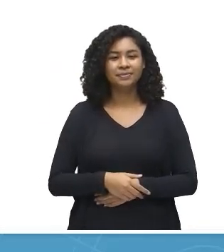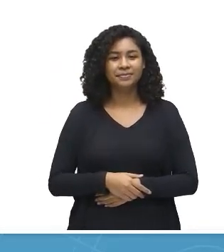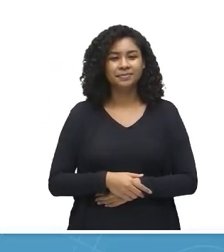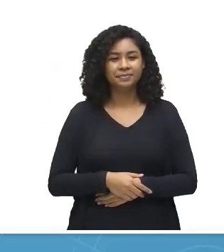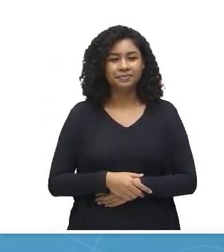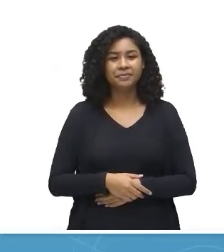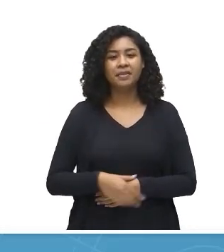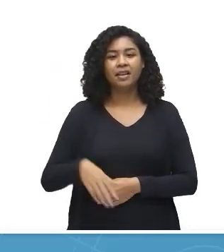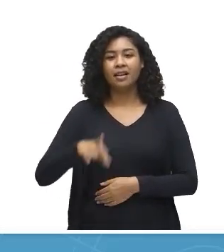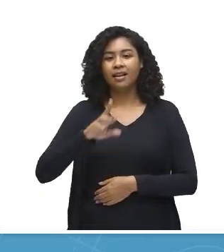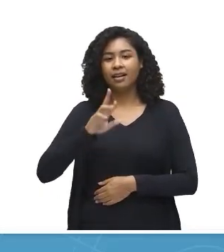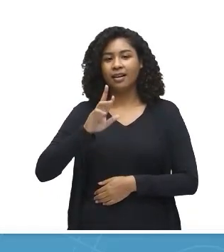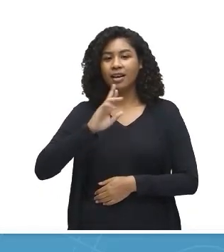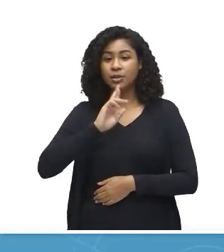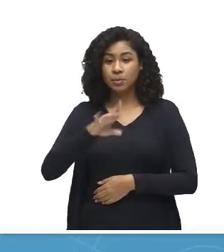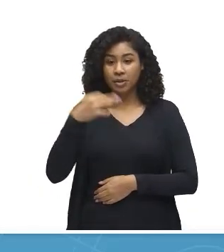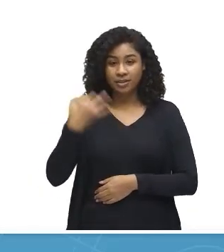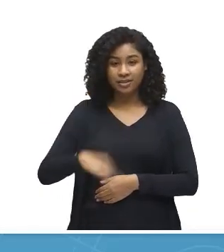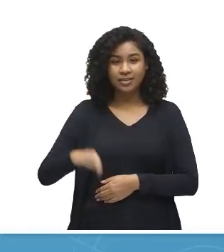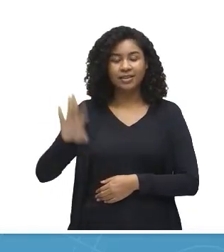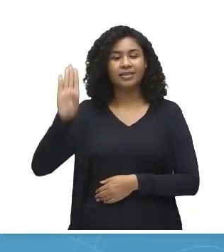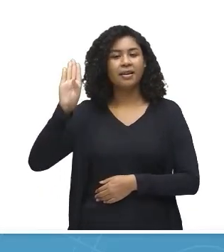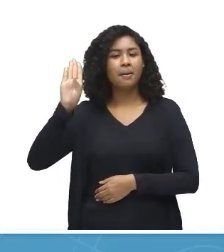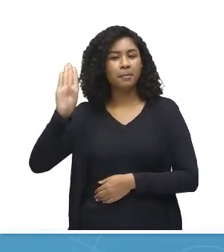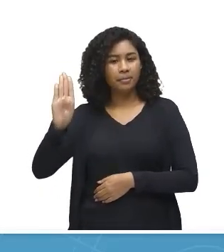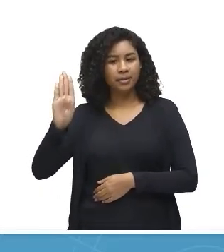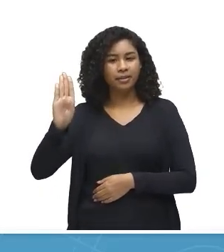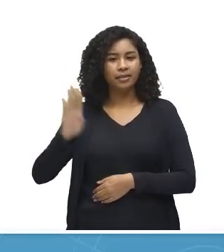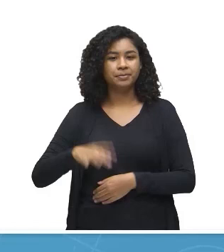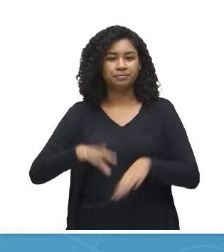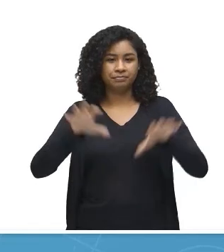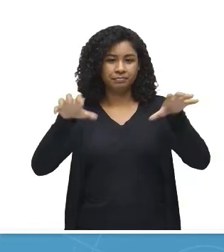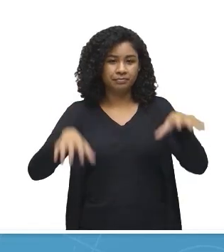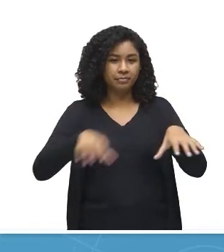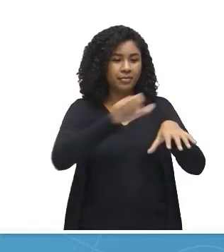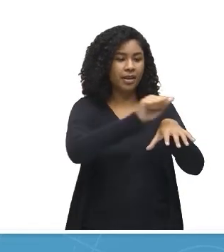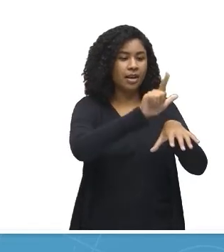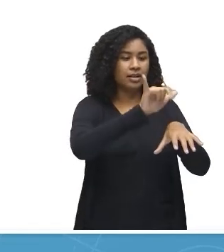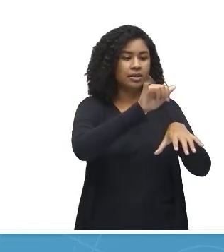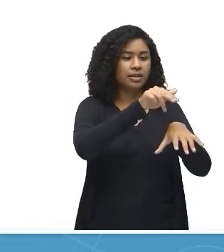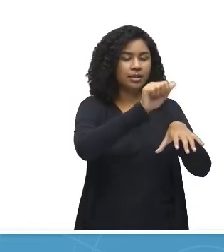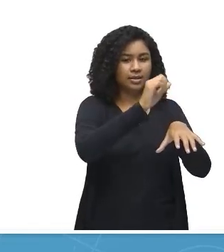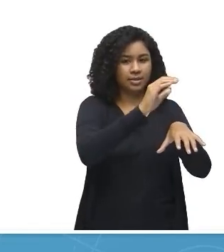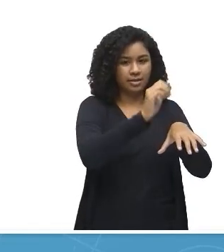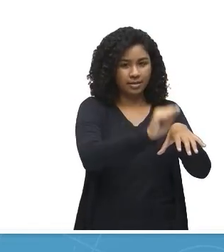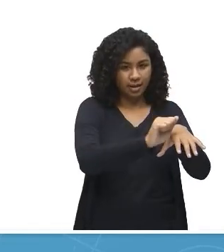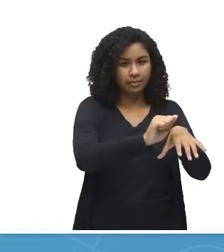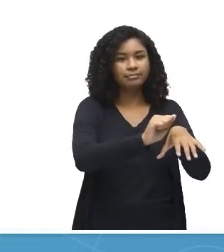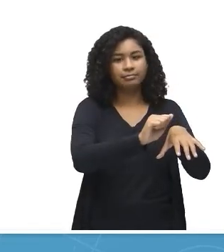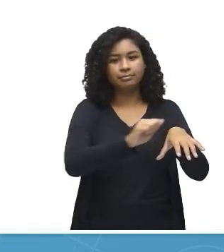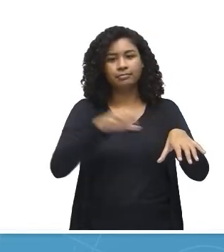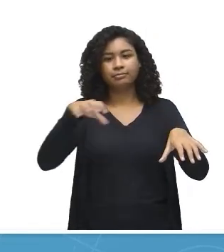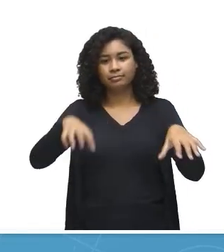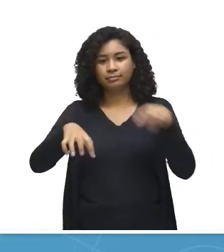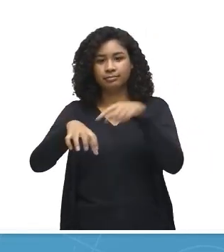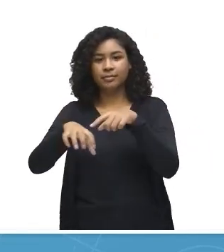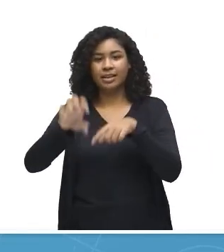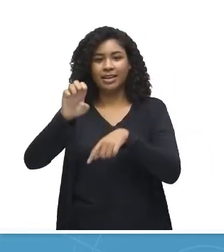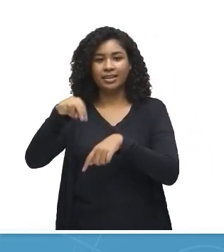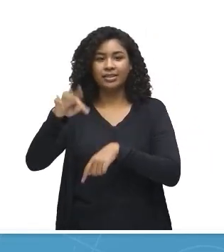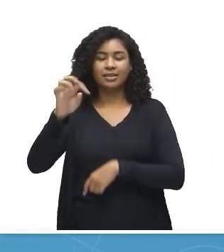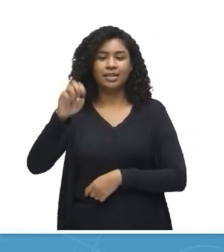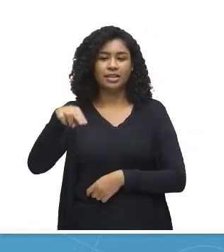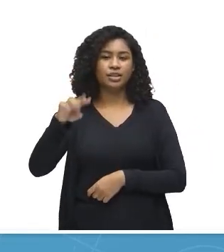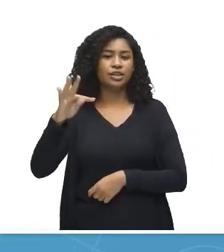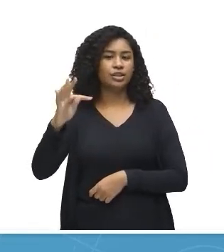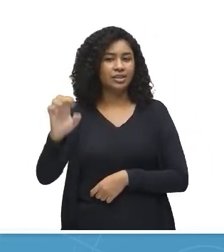a letra B é justamente aí a Tríplice Aliança e a Tríplice Entente, né, formadas aí nesse conflito. Como eu falei para vocês, eixo